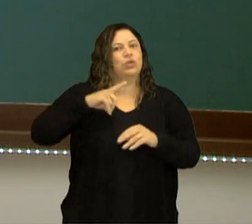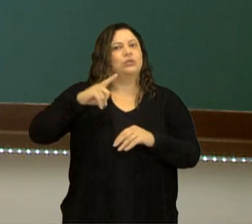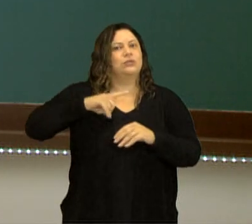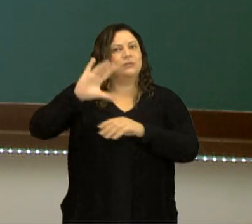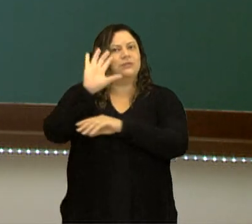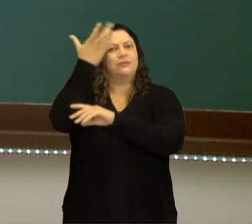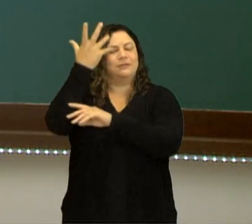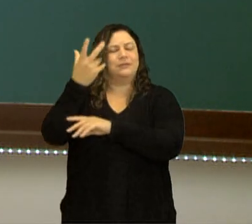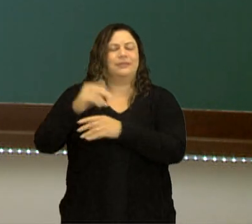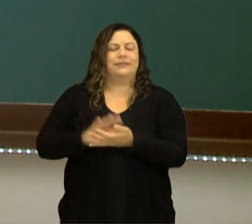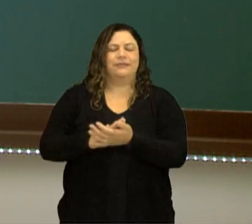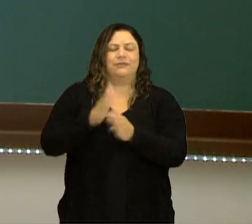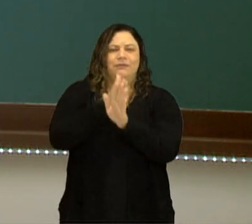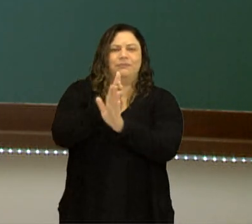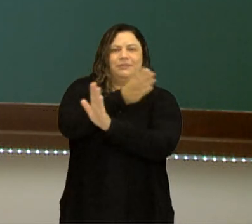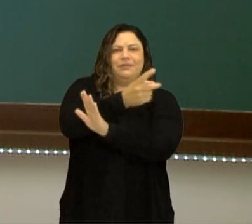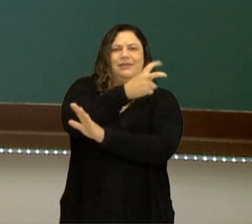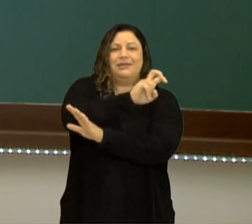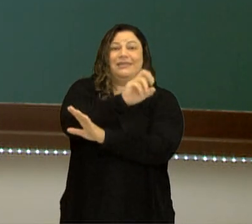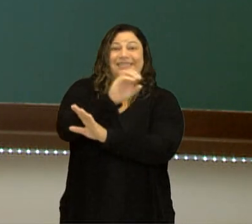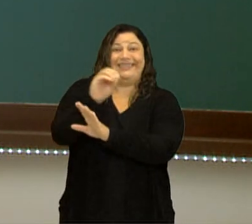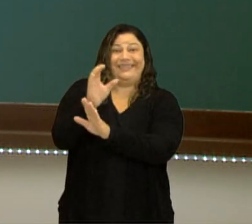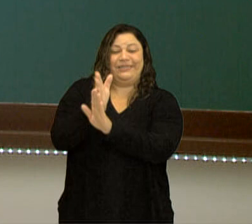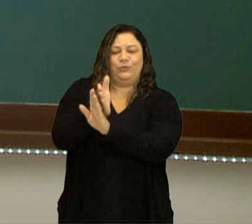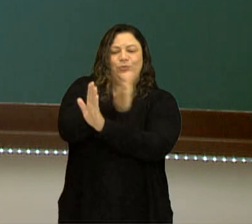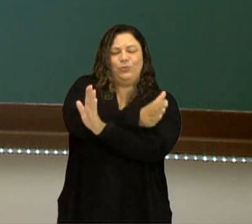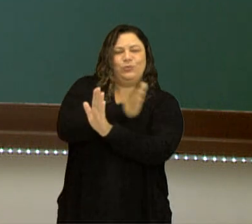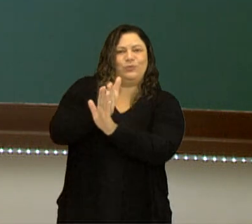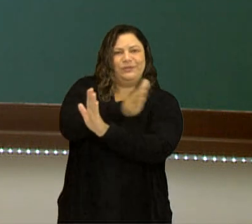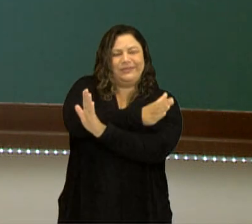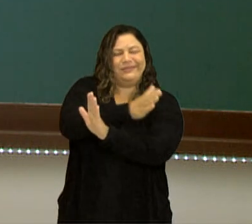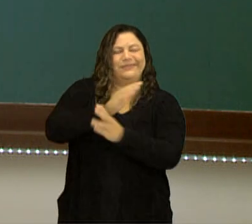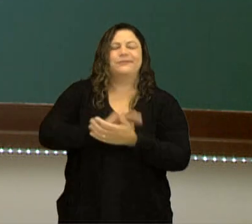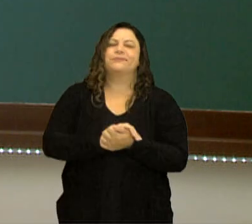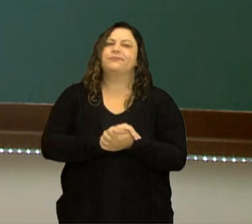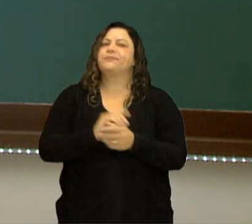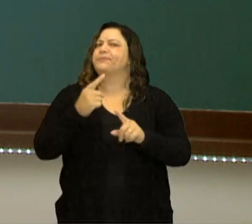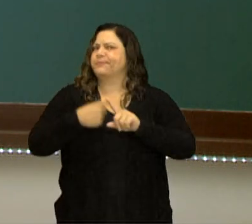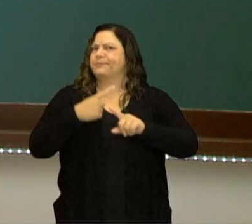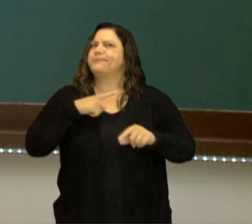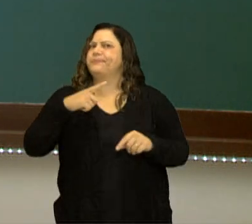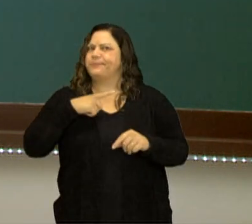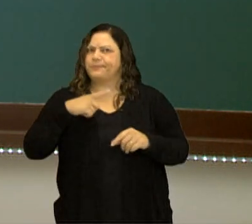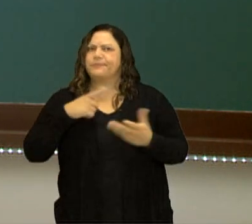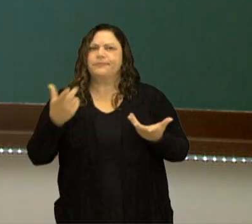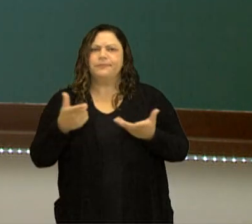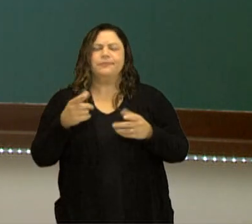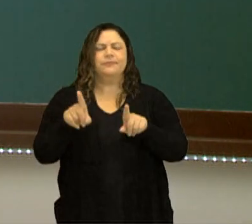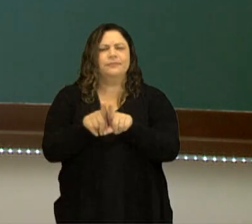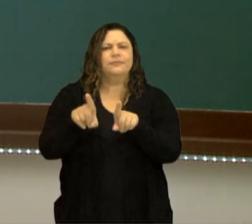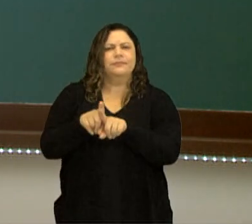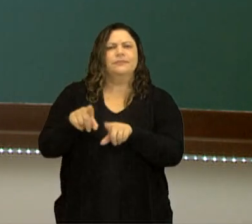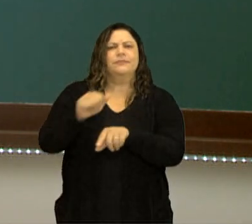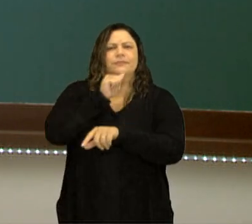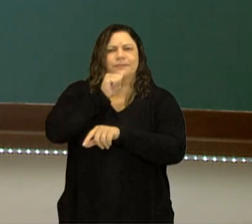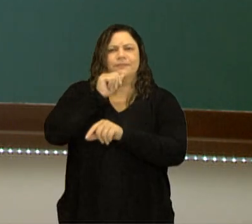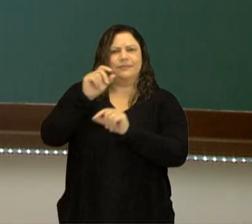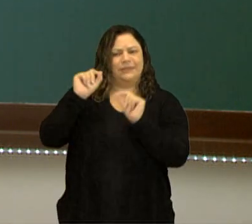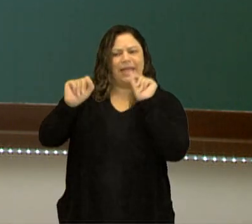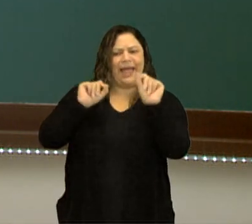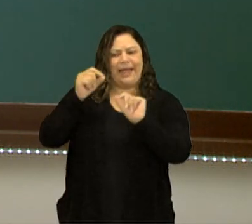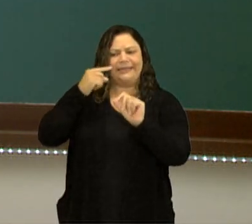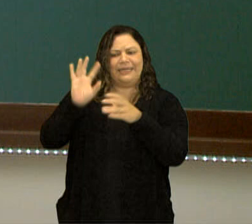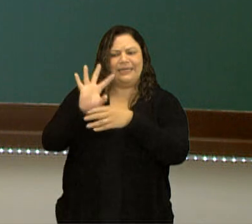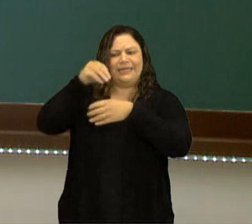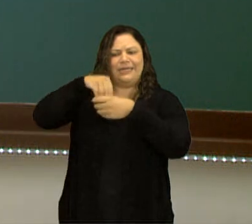de 1900, anterior a 1917, dizem que existiam resquícios, então, desse feudalismo dentro da